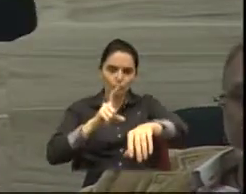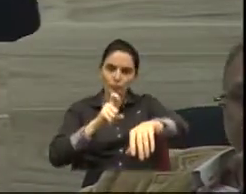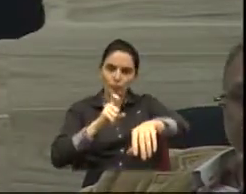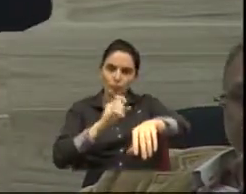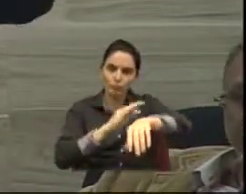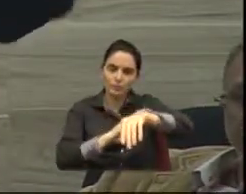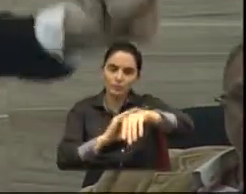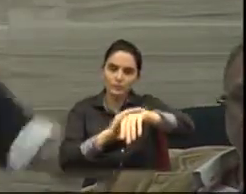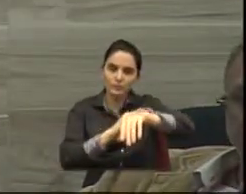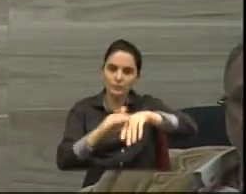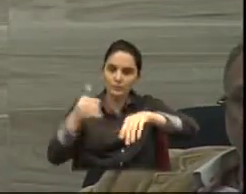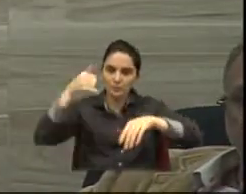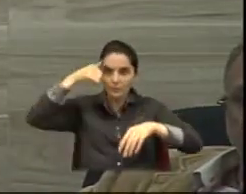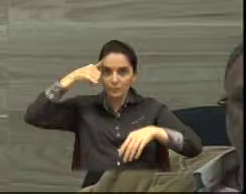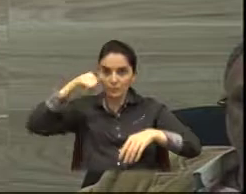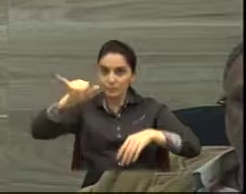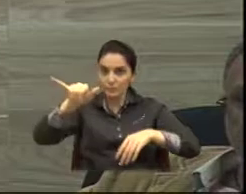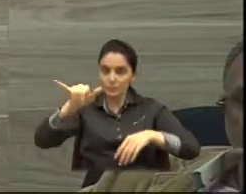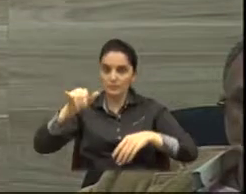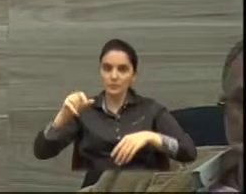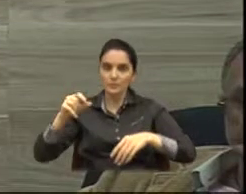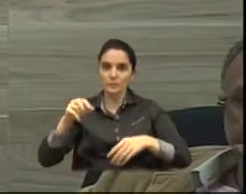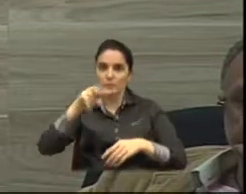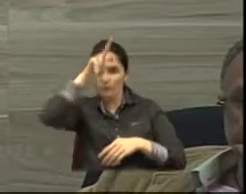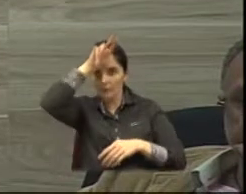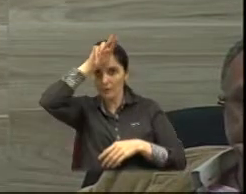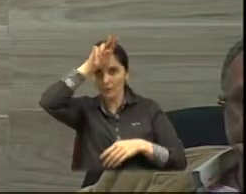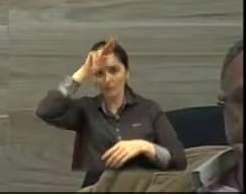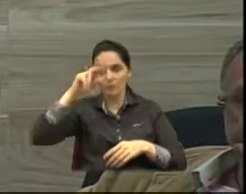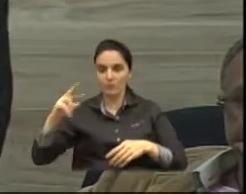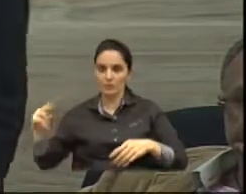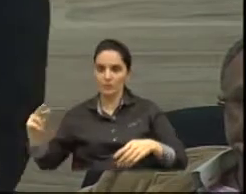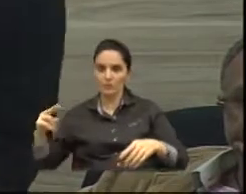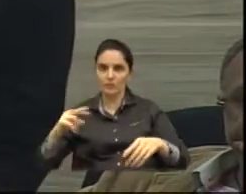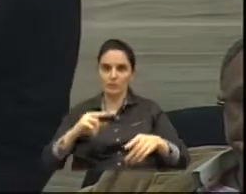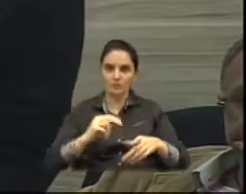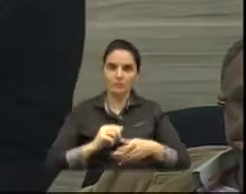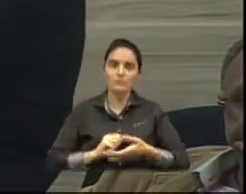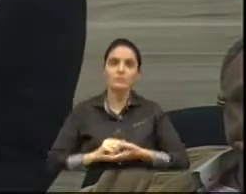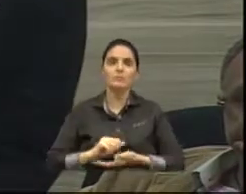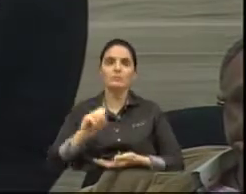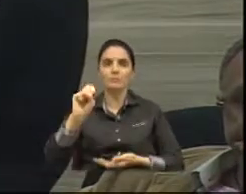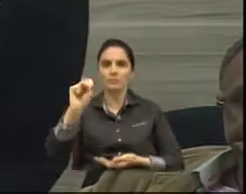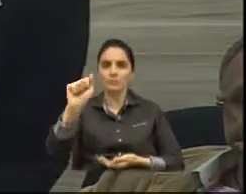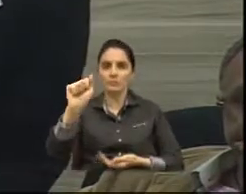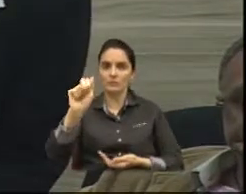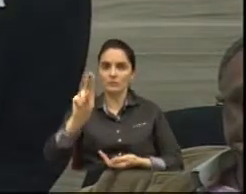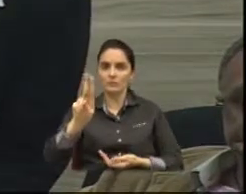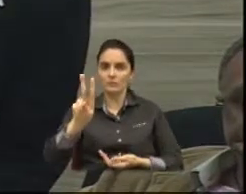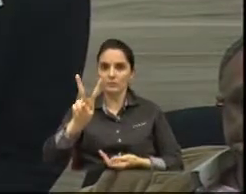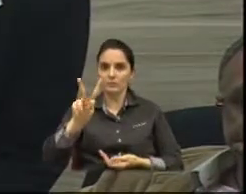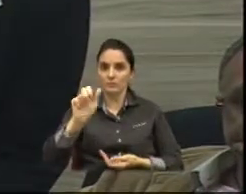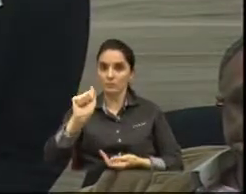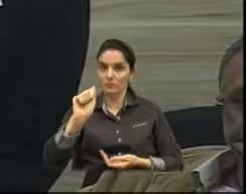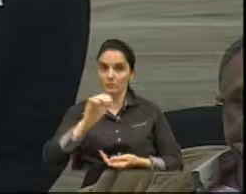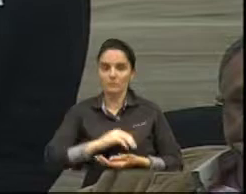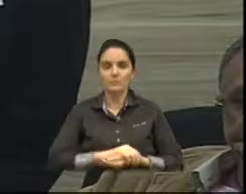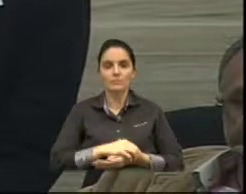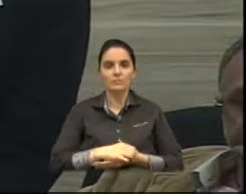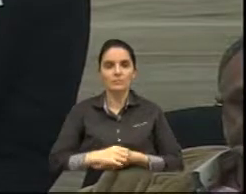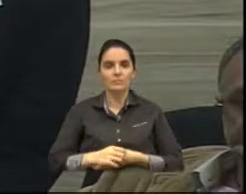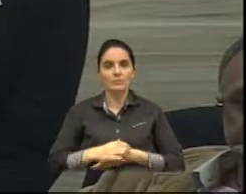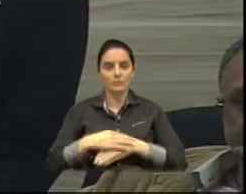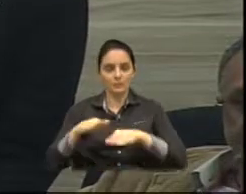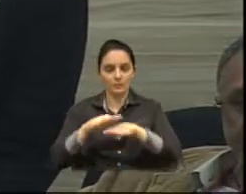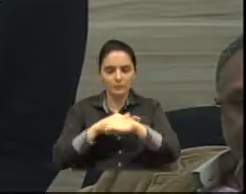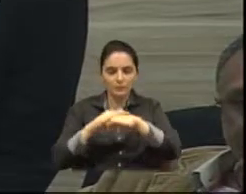um incentivo aos nossos jovens que participem desse mundo tão importante que é o mundo